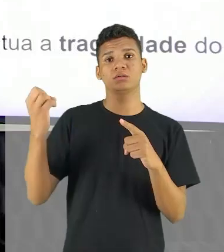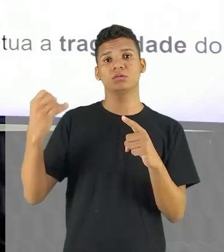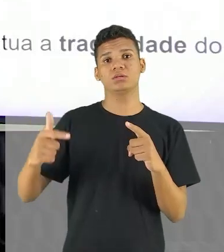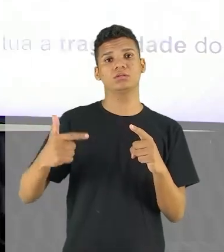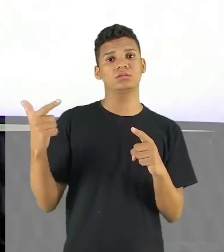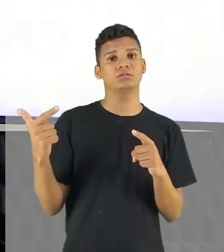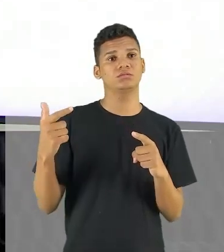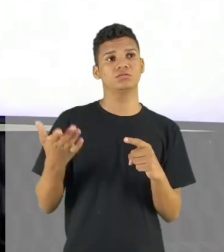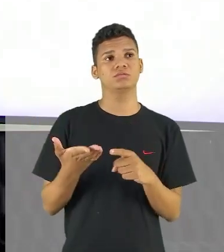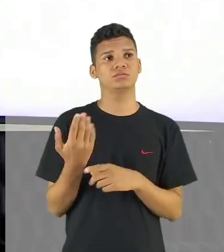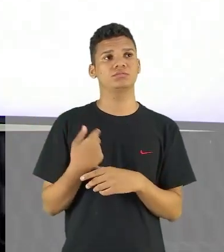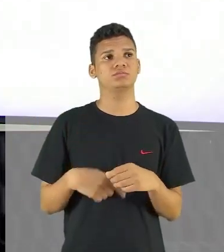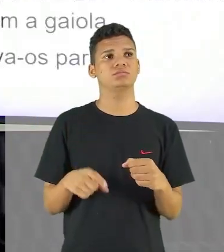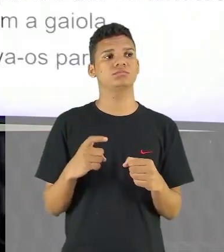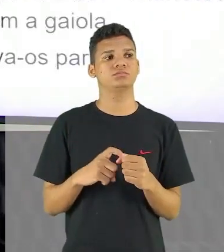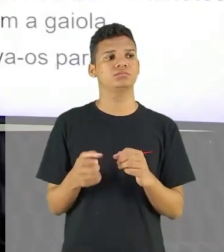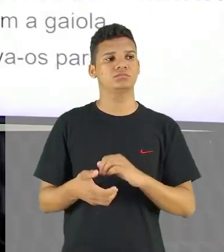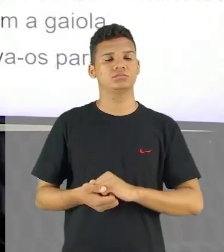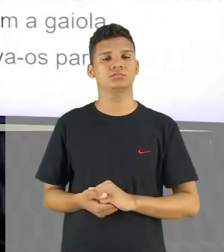Vamos voltar aqui? Ó.